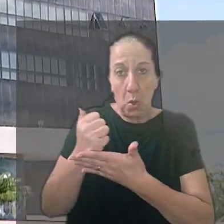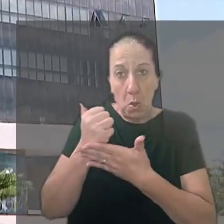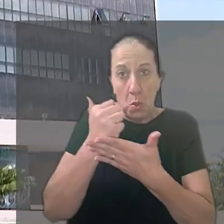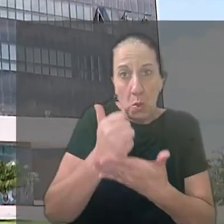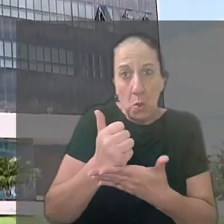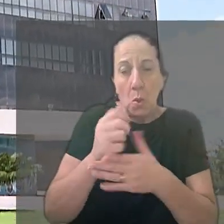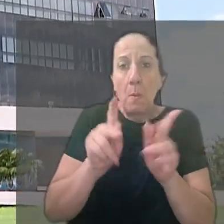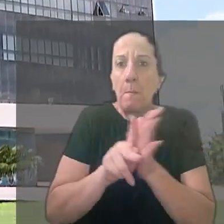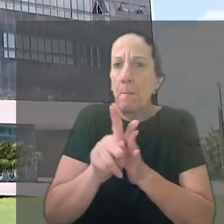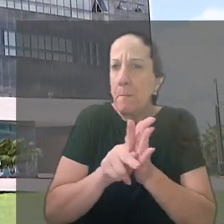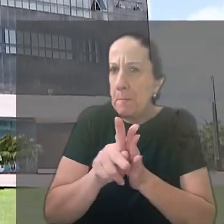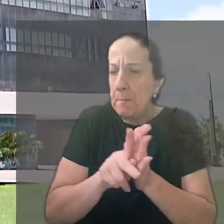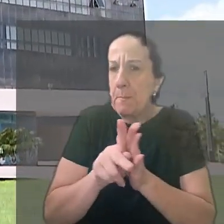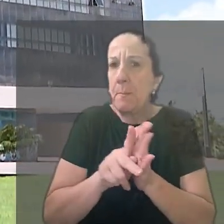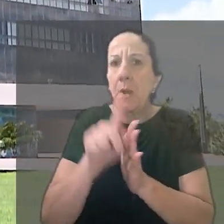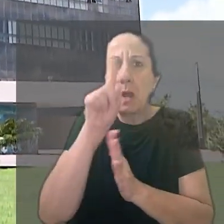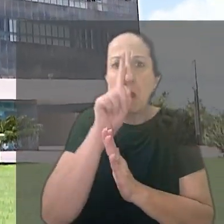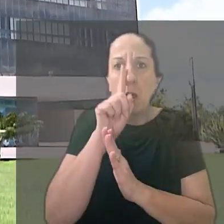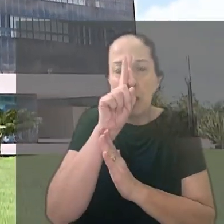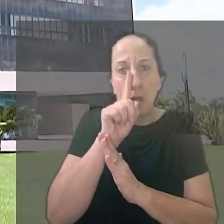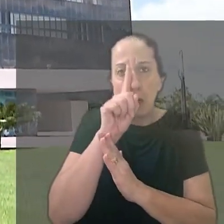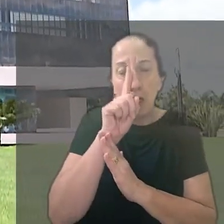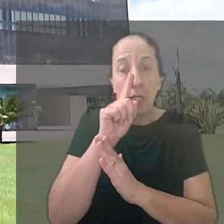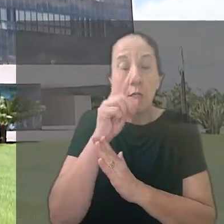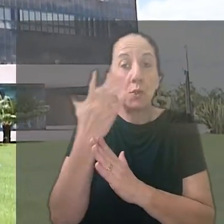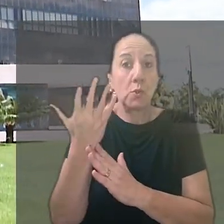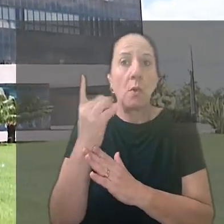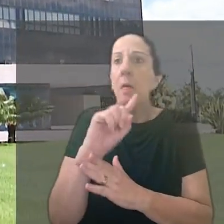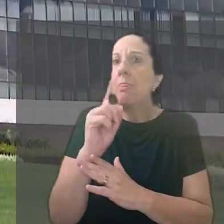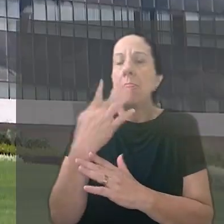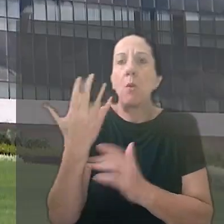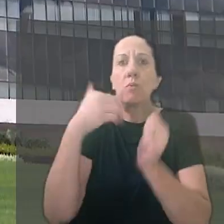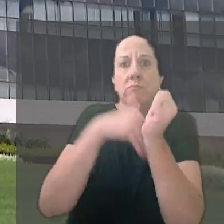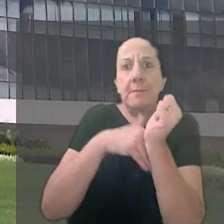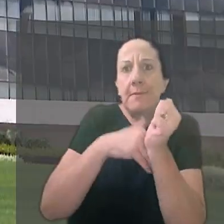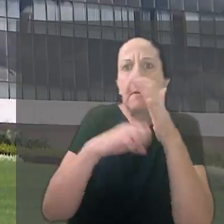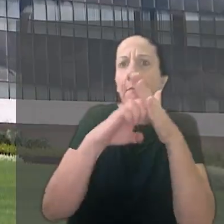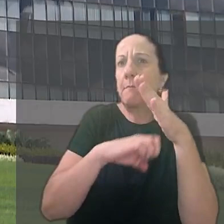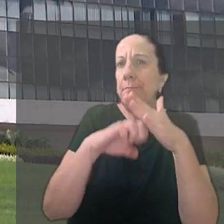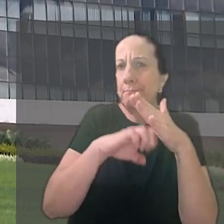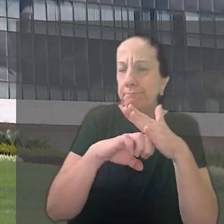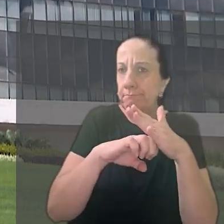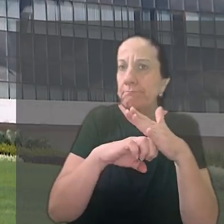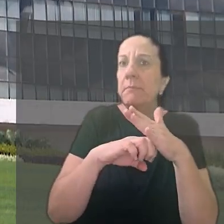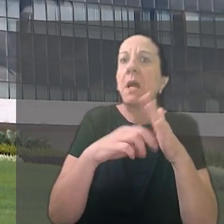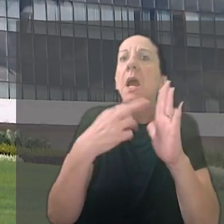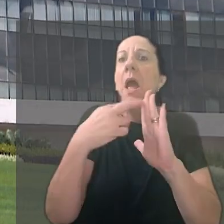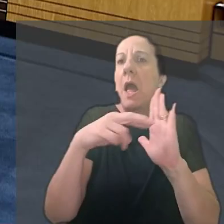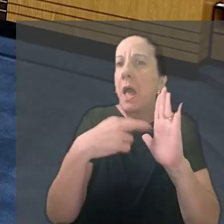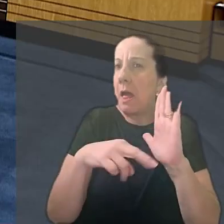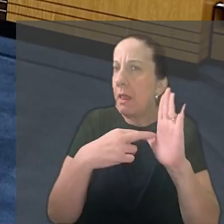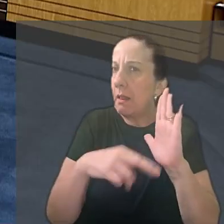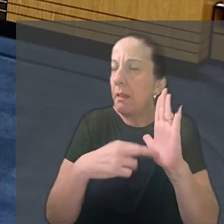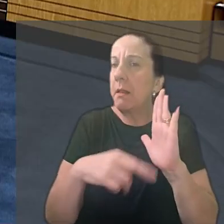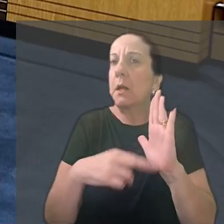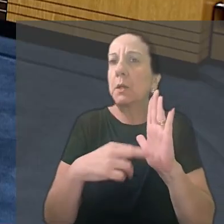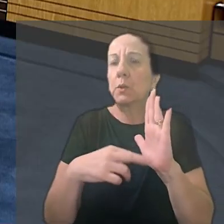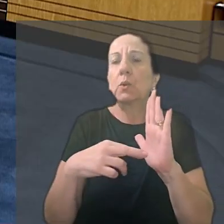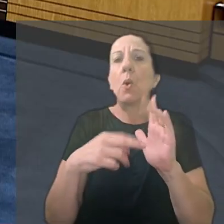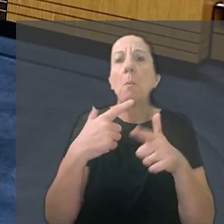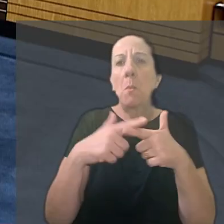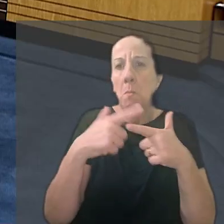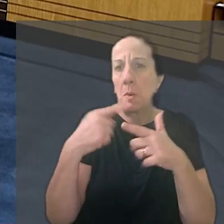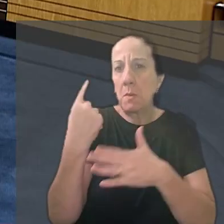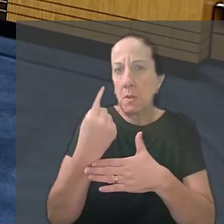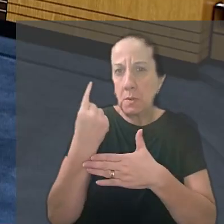a 99 sustentou que a perícia implica risco de danos irreparáveis ao segredo empresarial. O relator do caso na